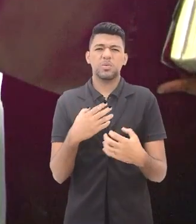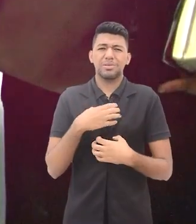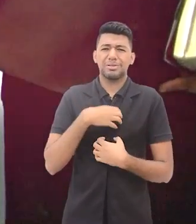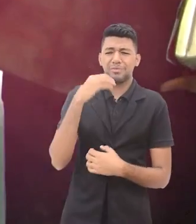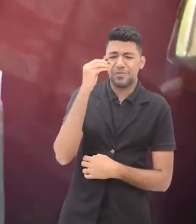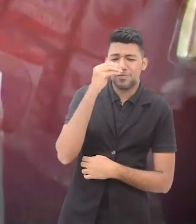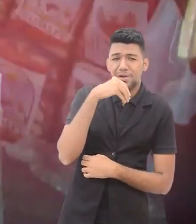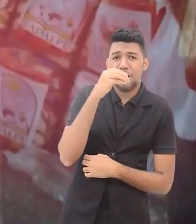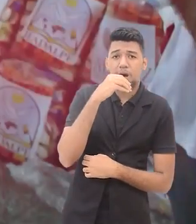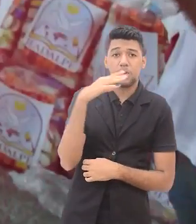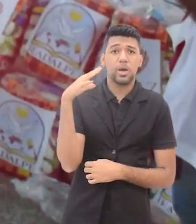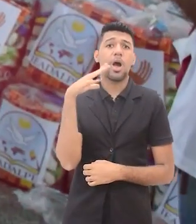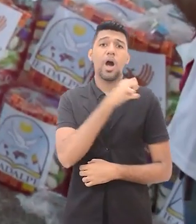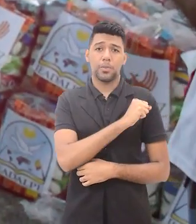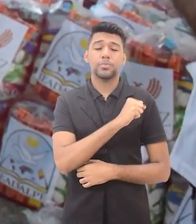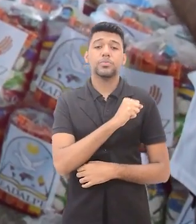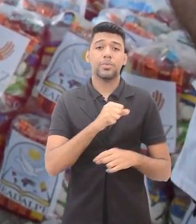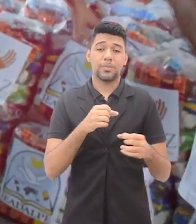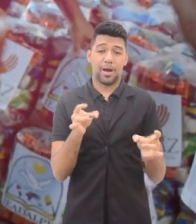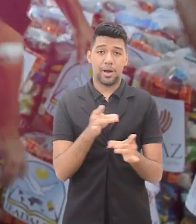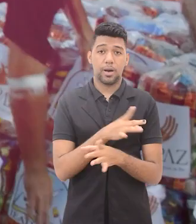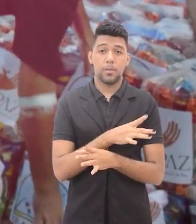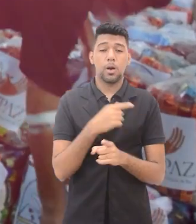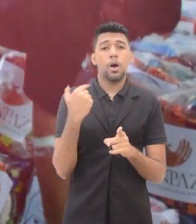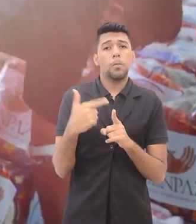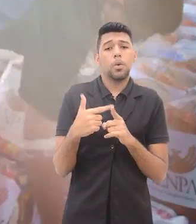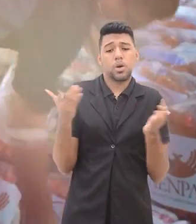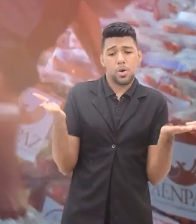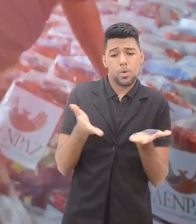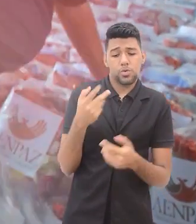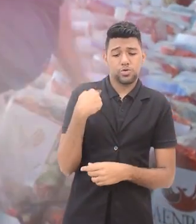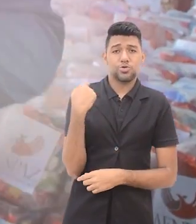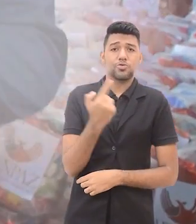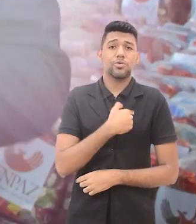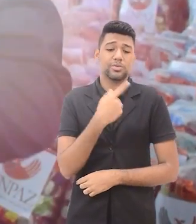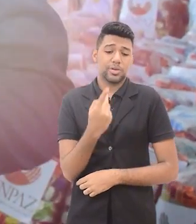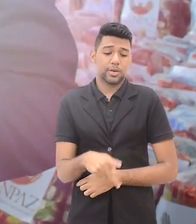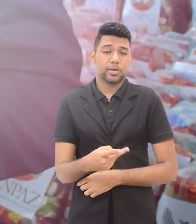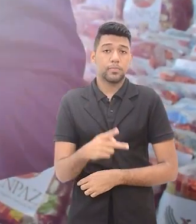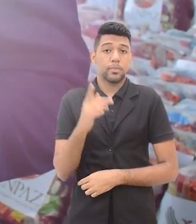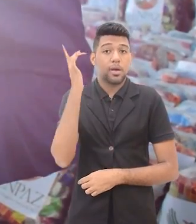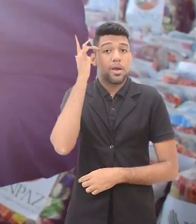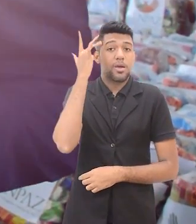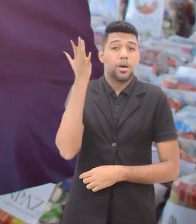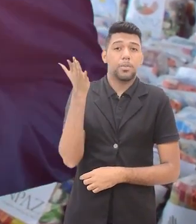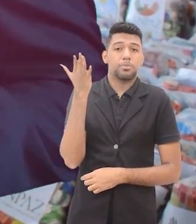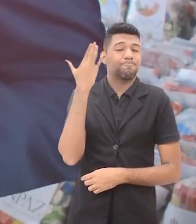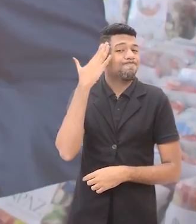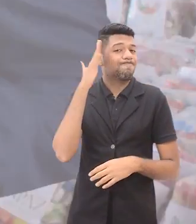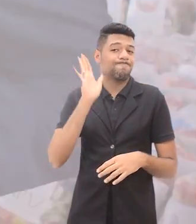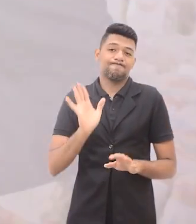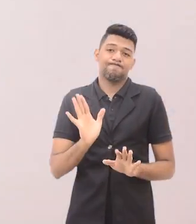tão vulnerável e fugaz. Pois estamos aqui hoje e amanhã pode